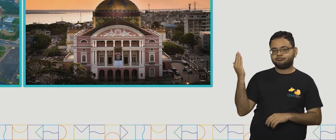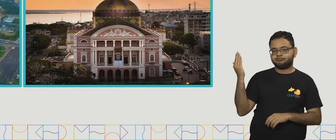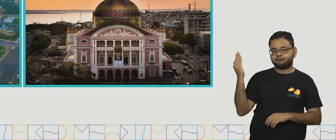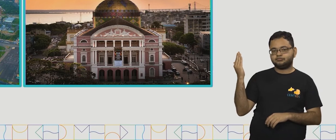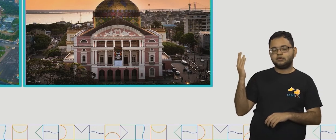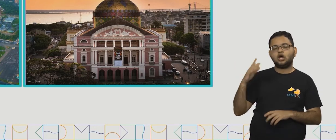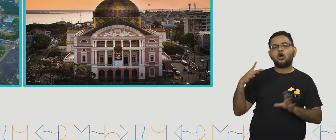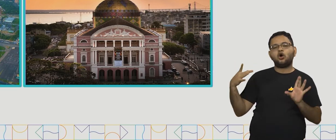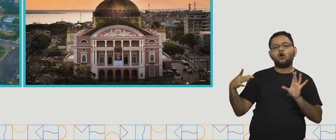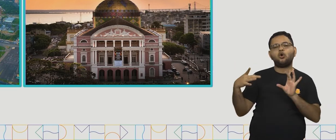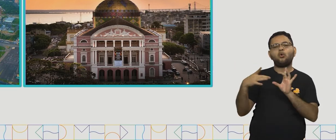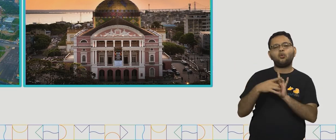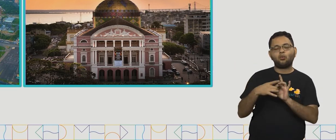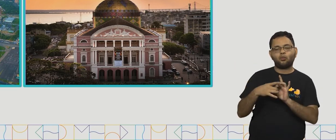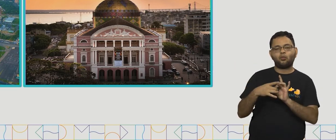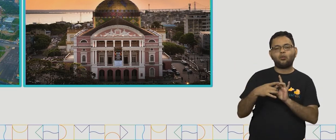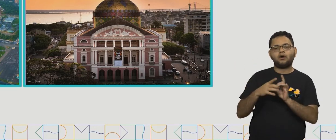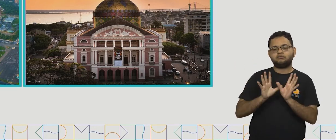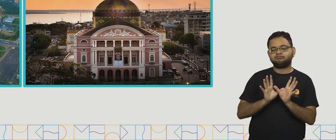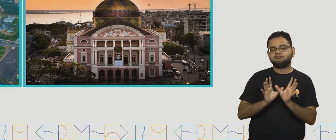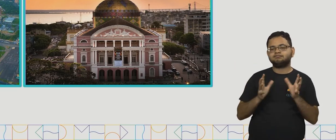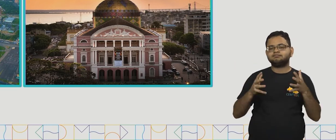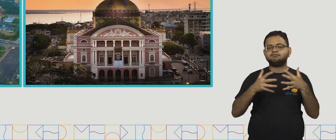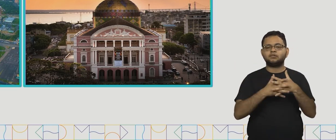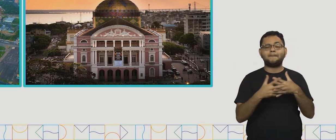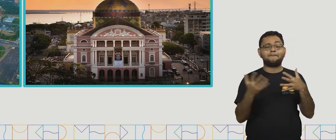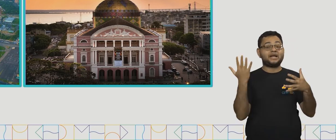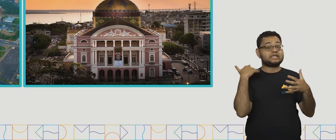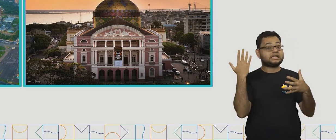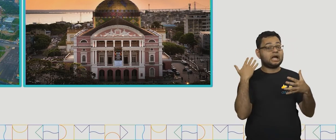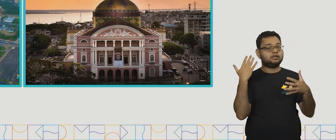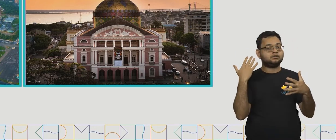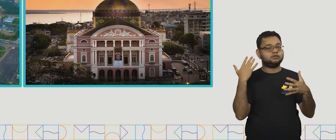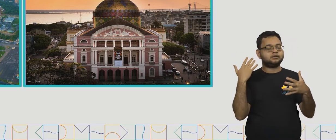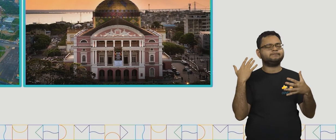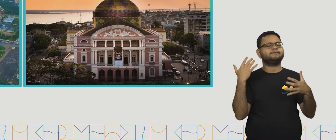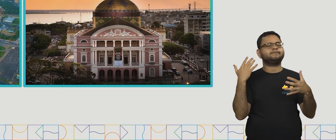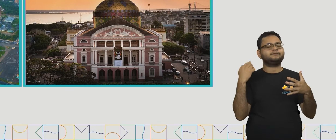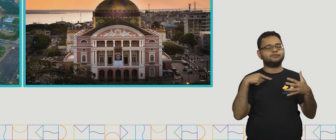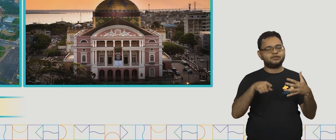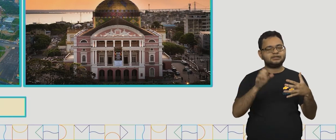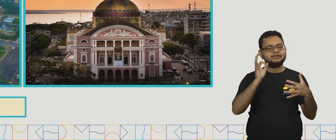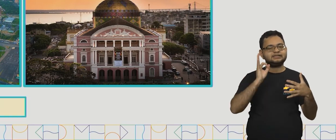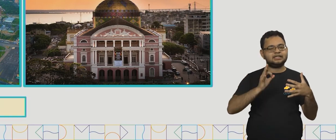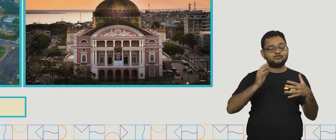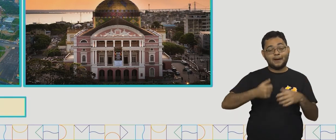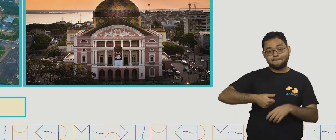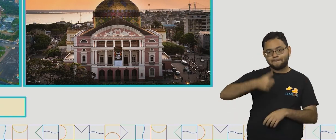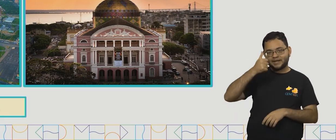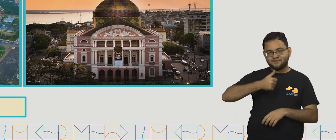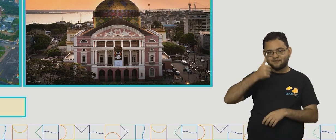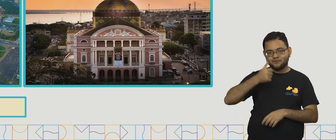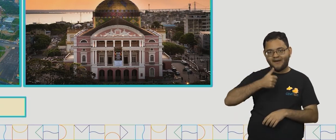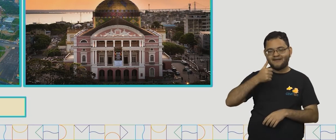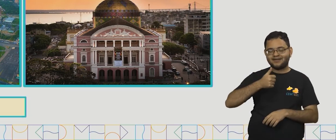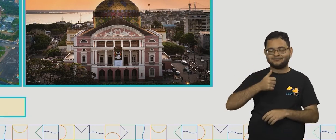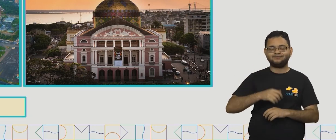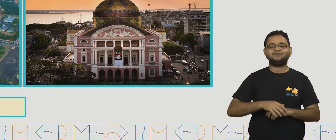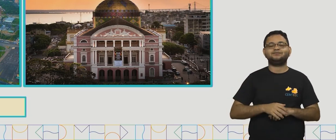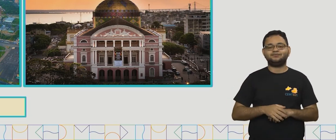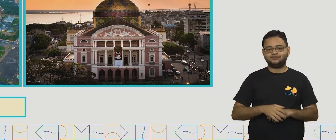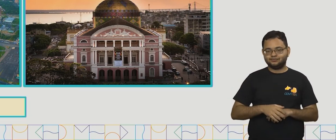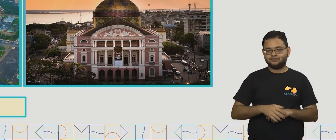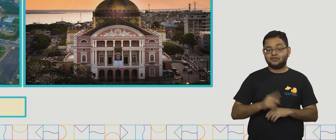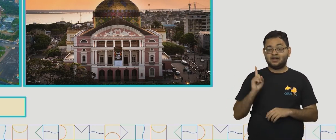à Arena da Amazônia, Vivaldo Lima? É isso mesmo, é a primeira imagem, que mostra